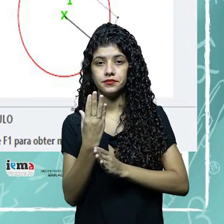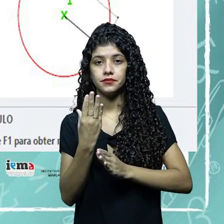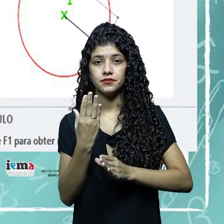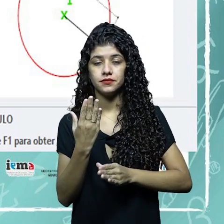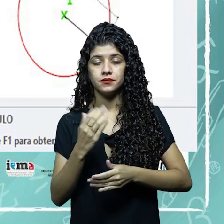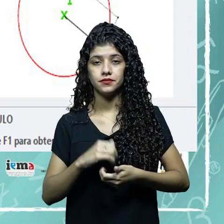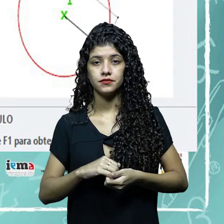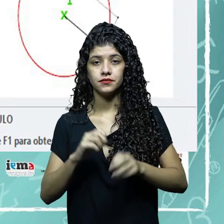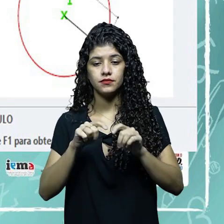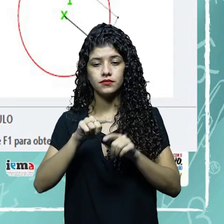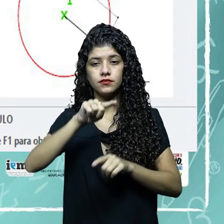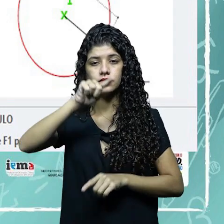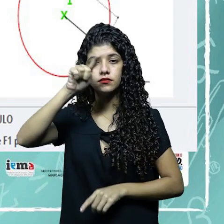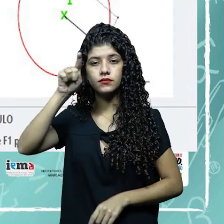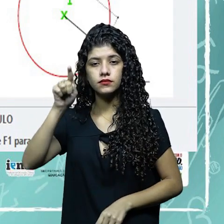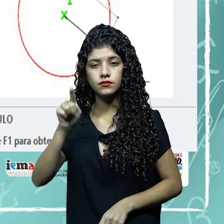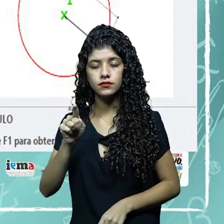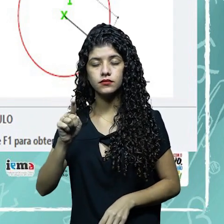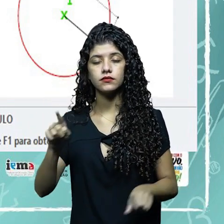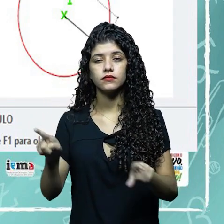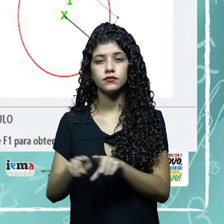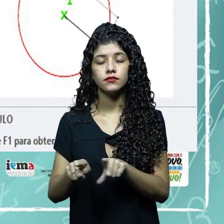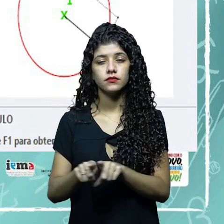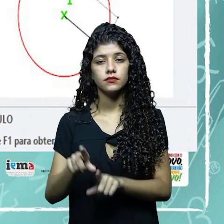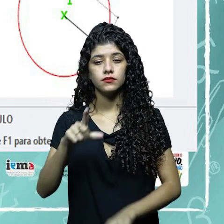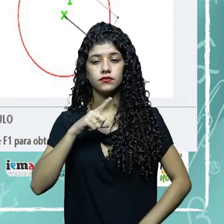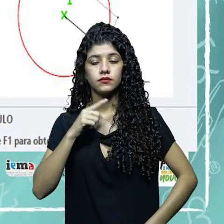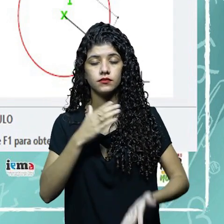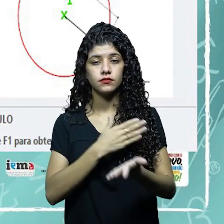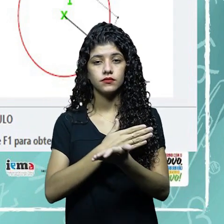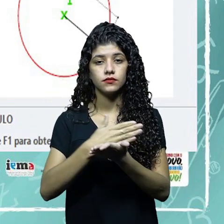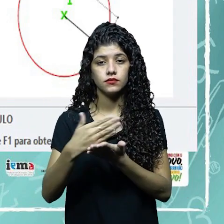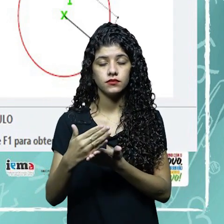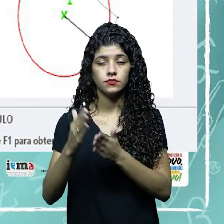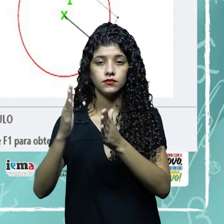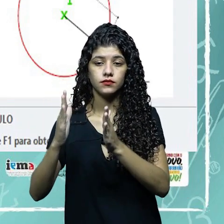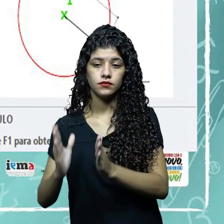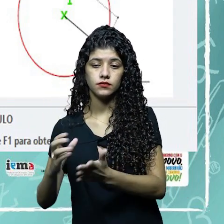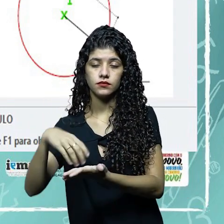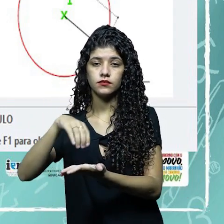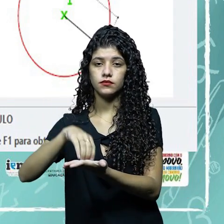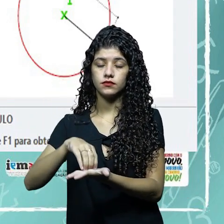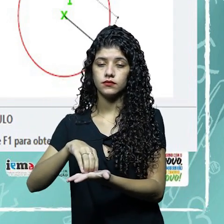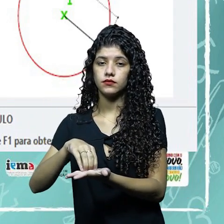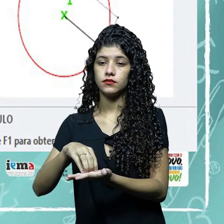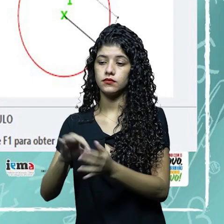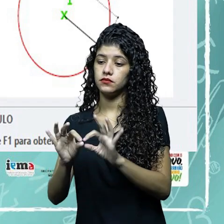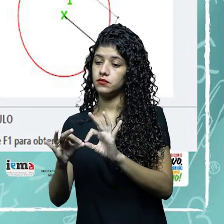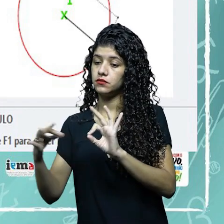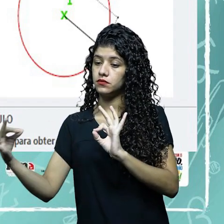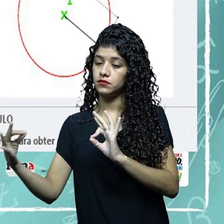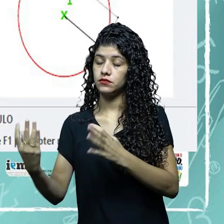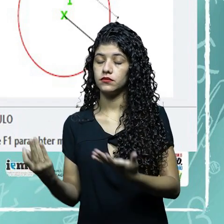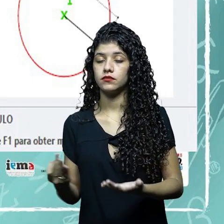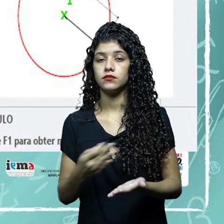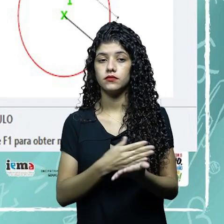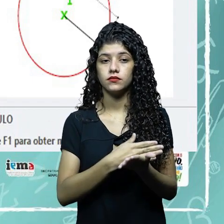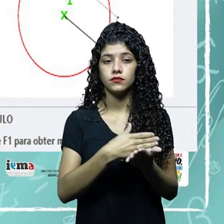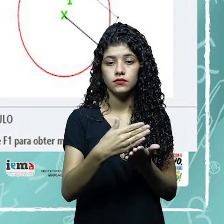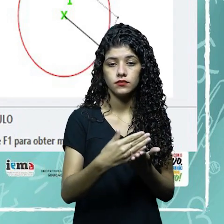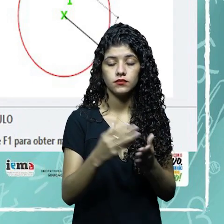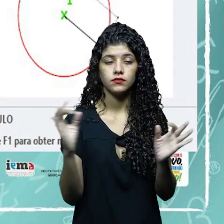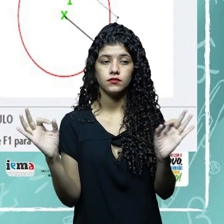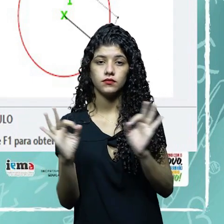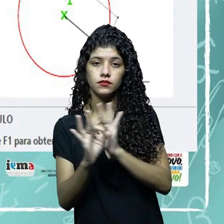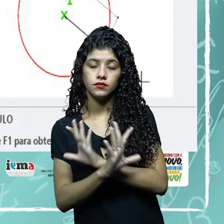criação de arcos, né? Também tenho início, centro e especificar um comprimento.